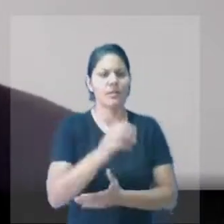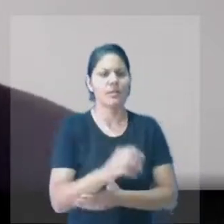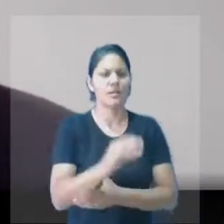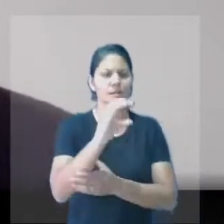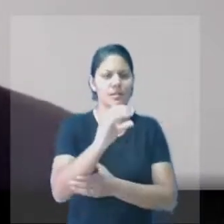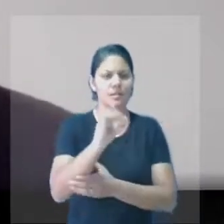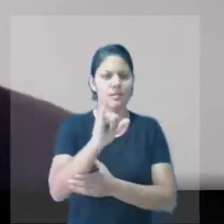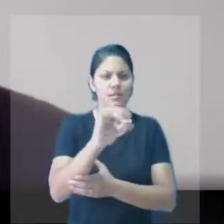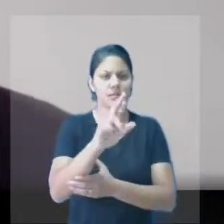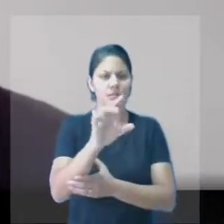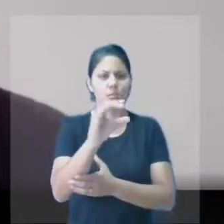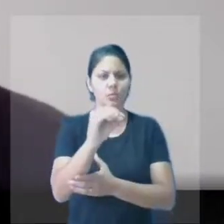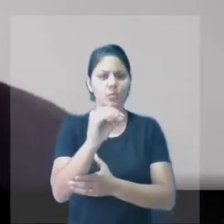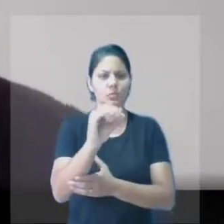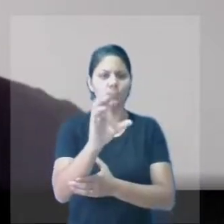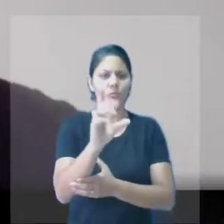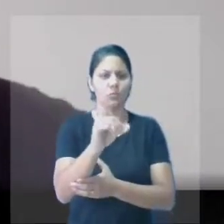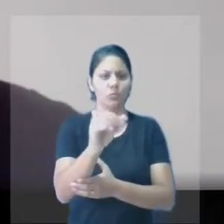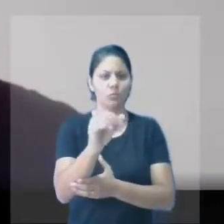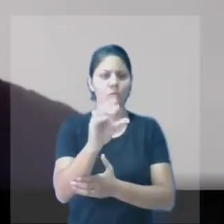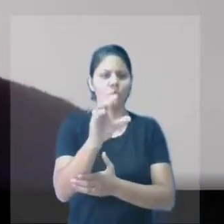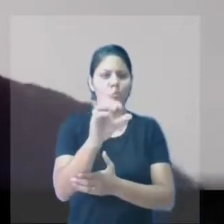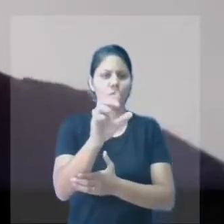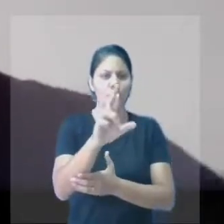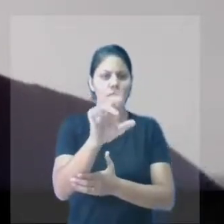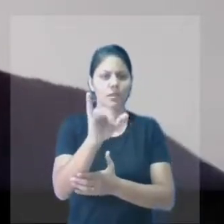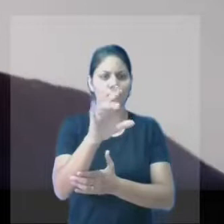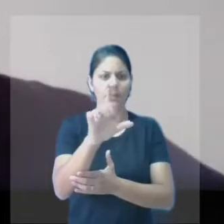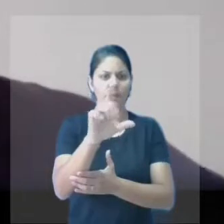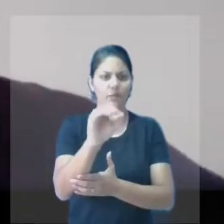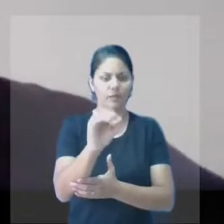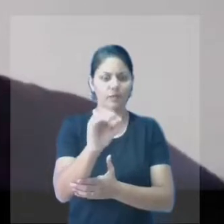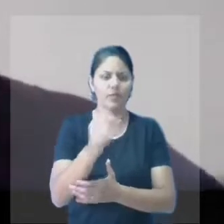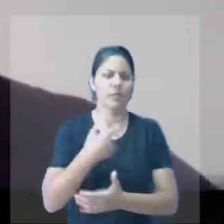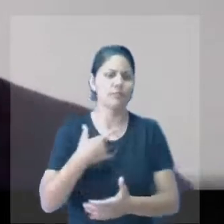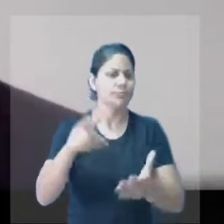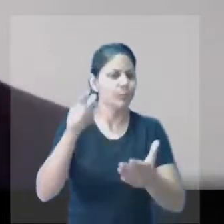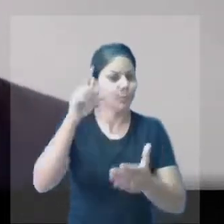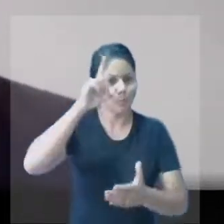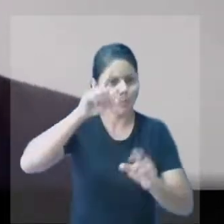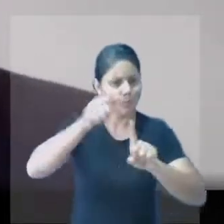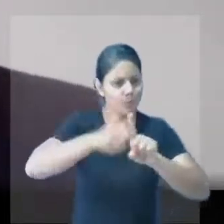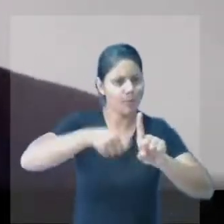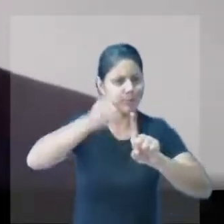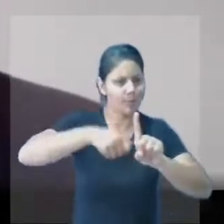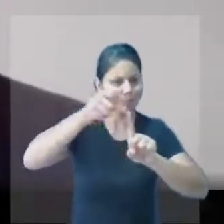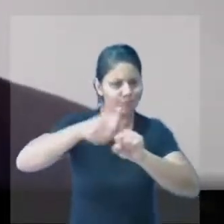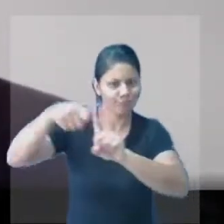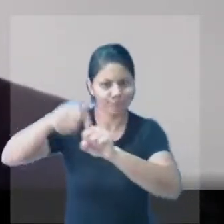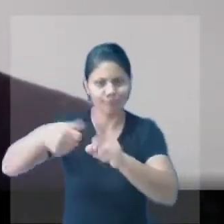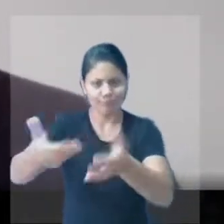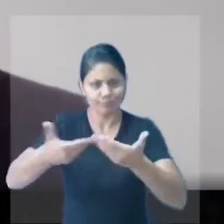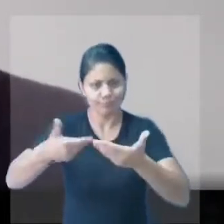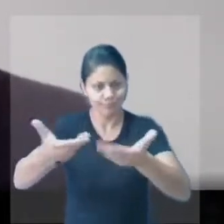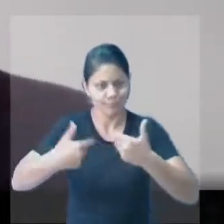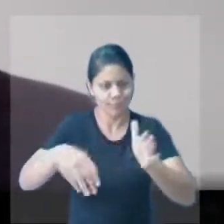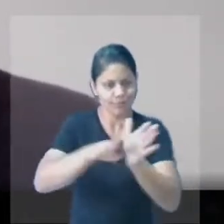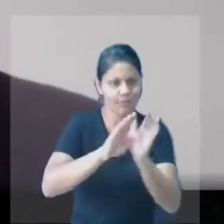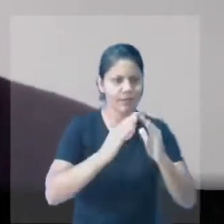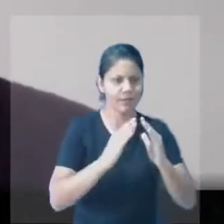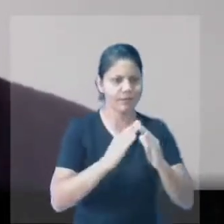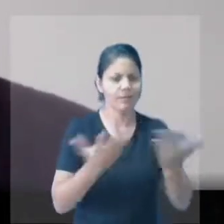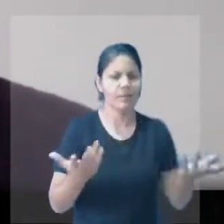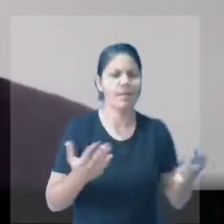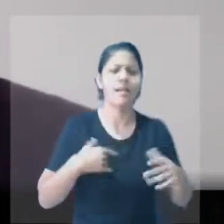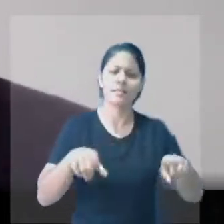sempre algumas obras importantes todos os meses. E em algumas viagens também que eu tenho feito por aí